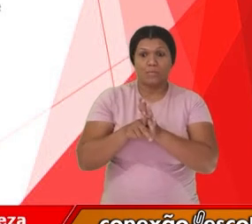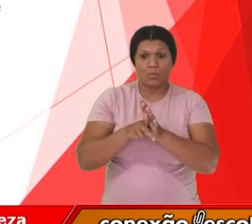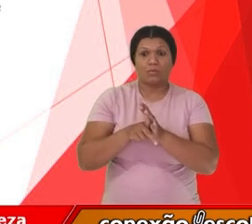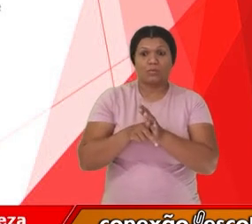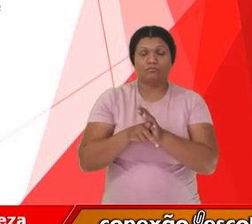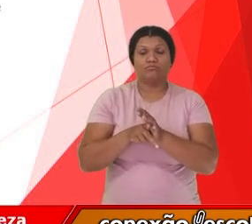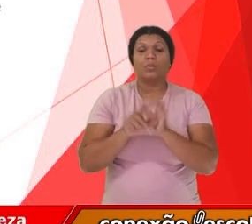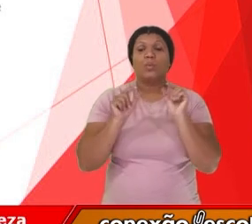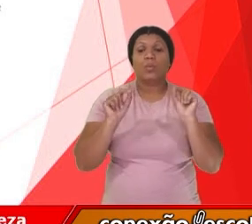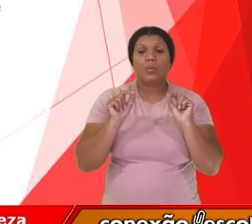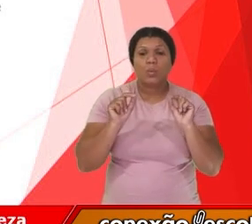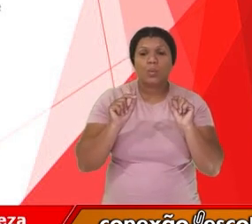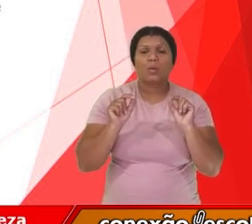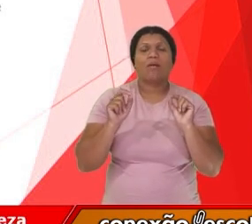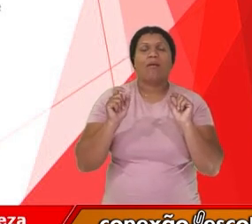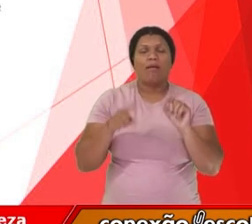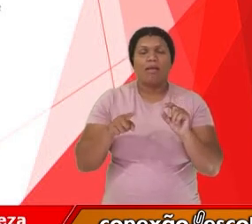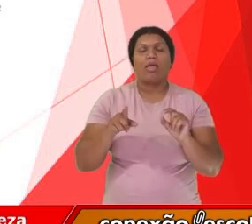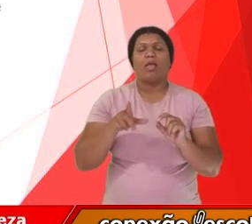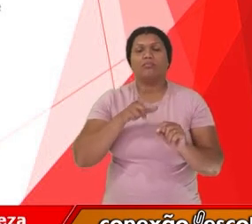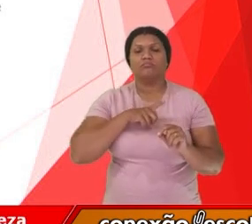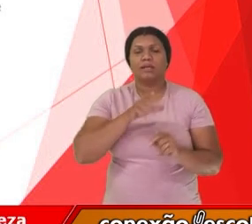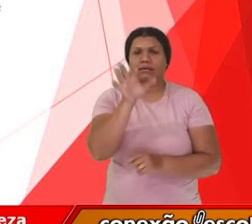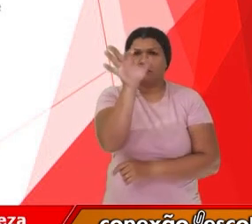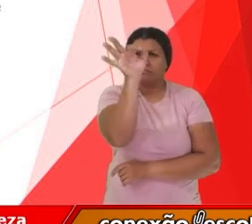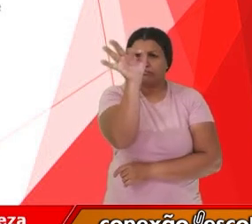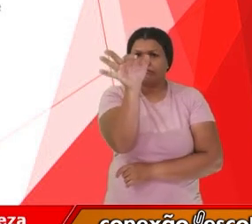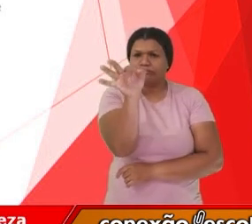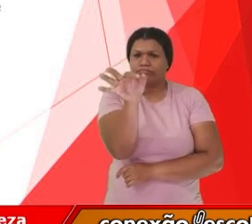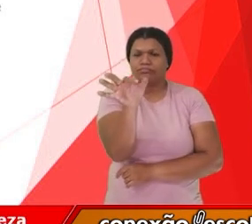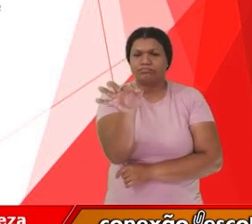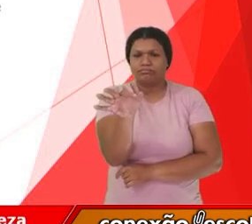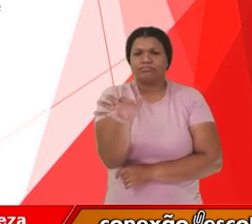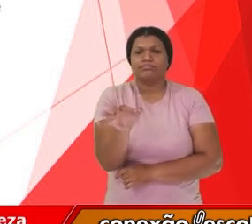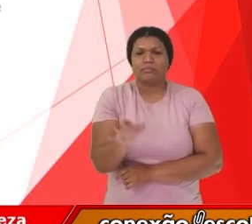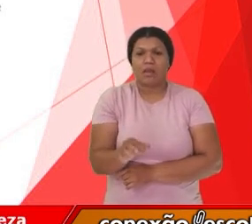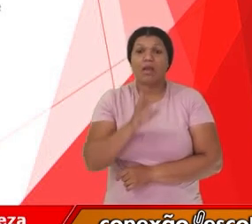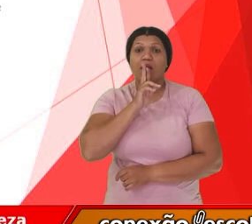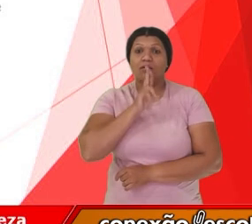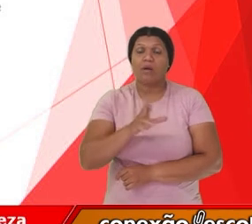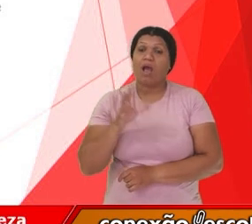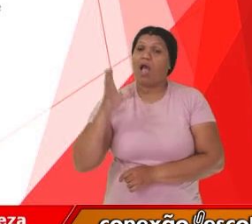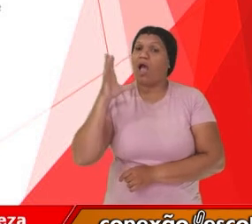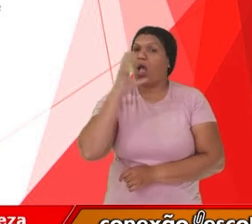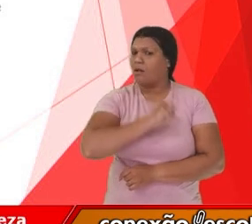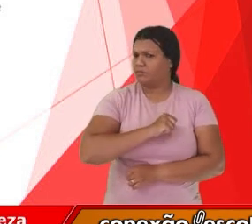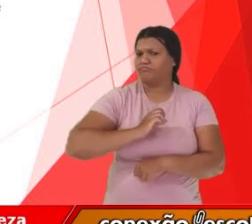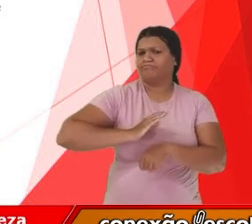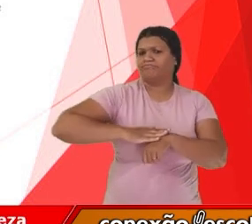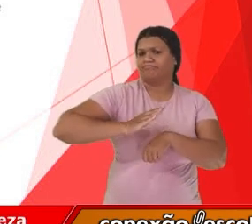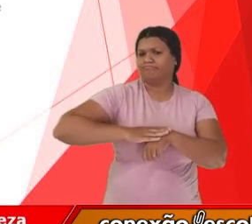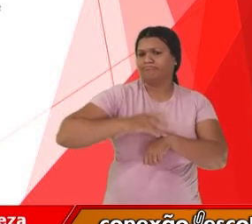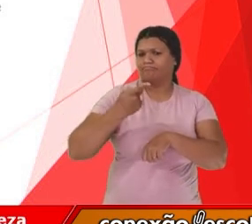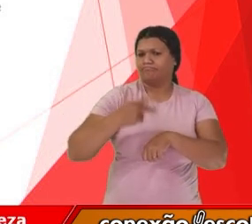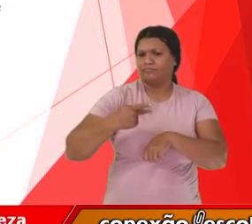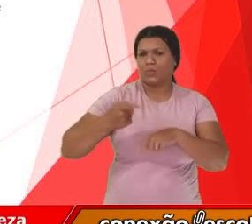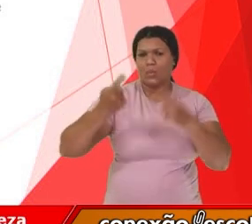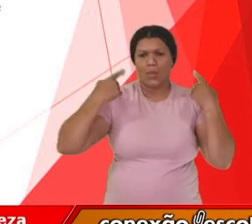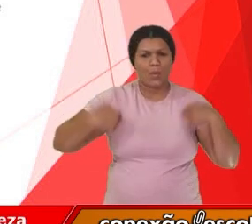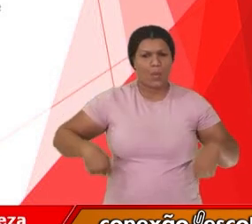espinal, responsável por respostas rápidas e involuntárias que acontecem no nosso corpo.